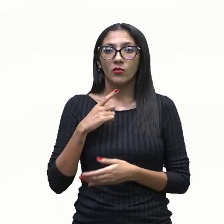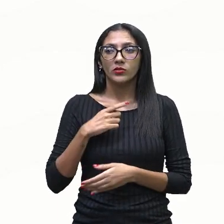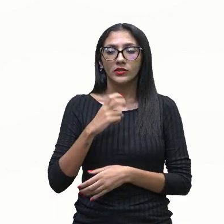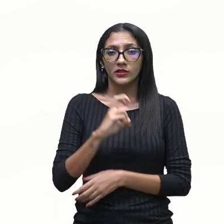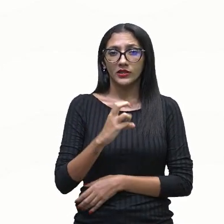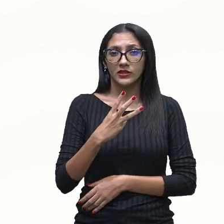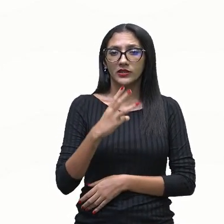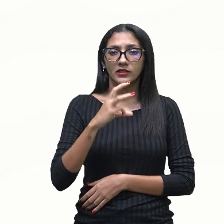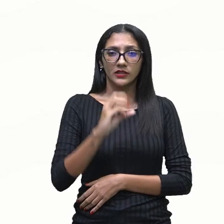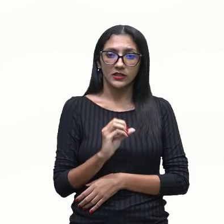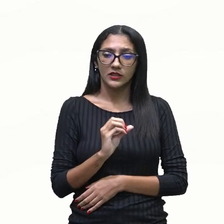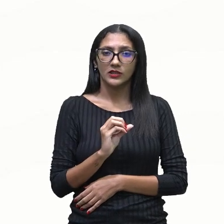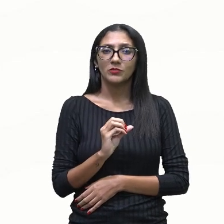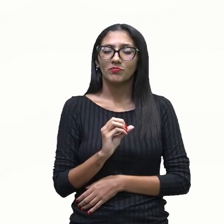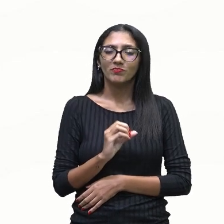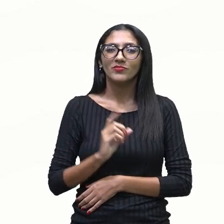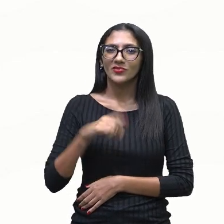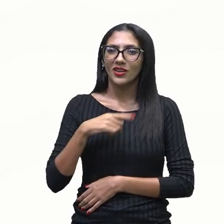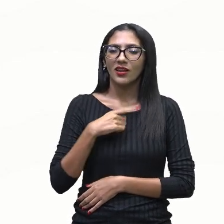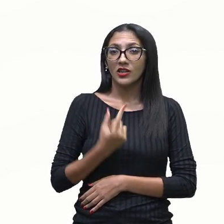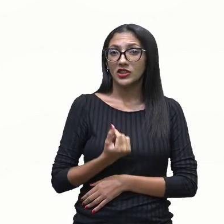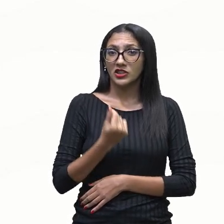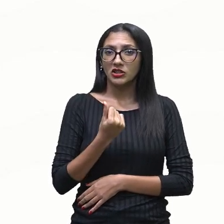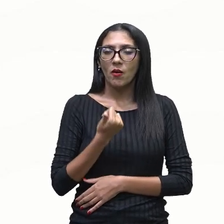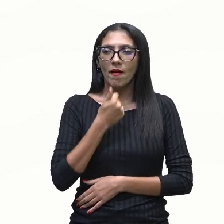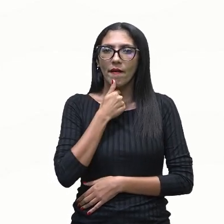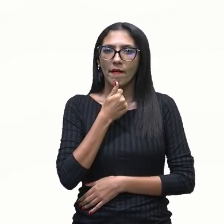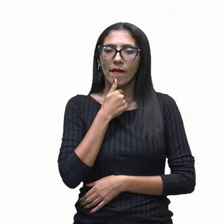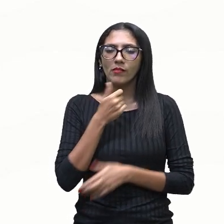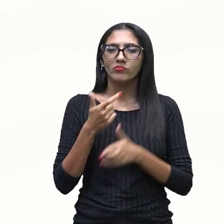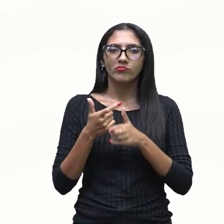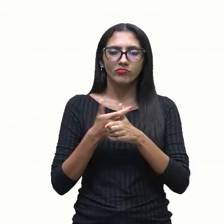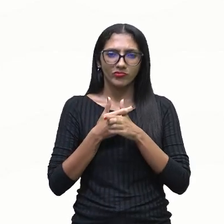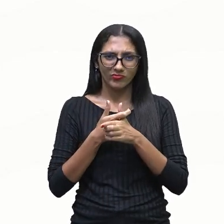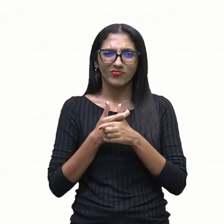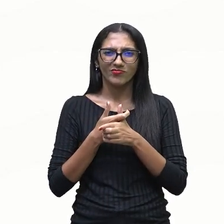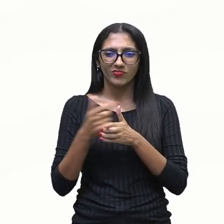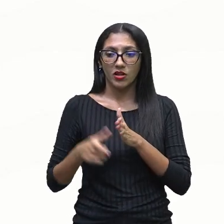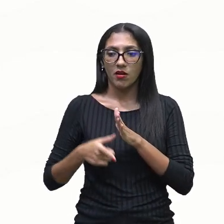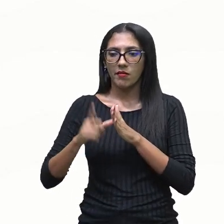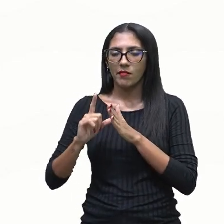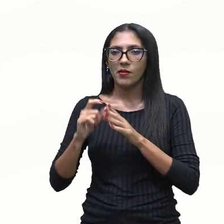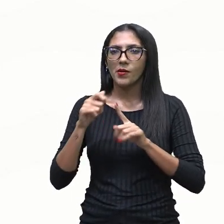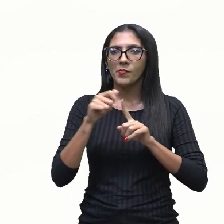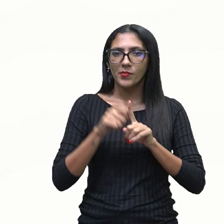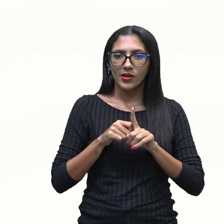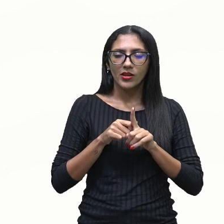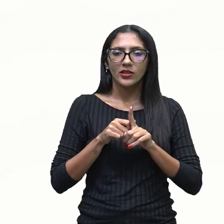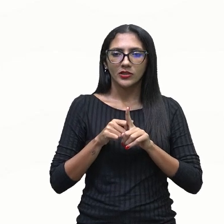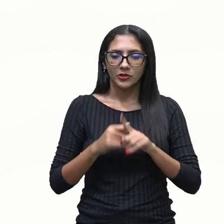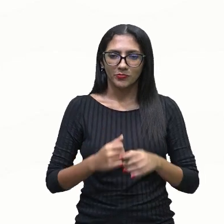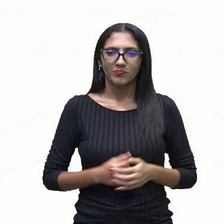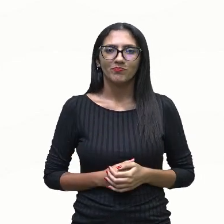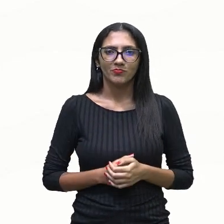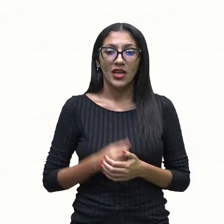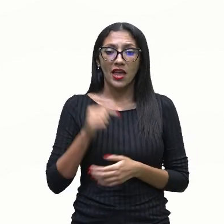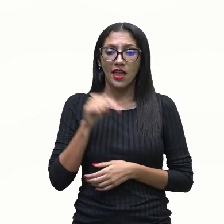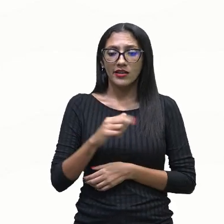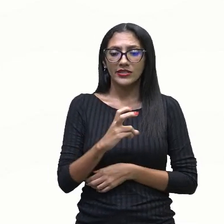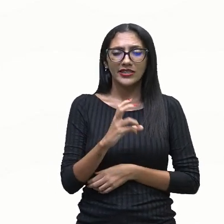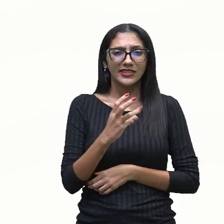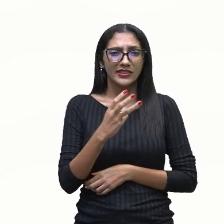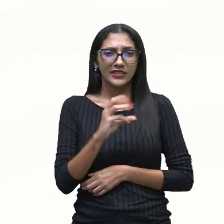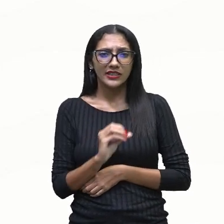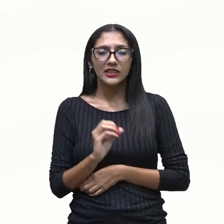que foi justamente o saldo devedor proveniente do primeiro mês, e em cima desses